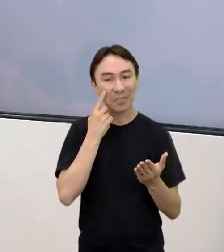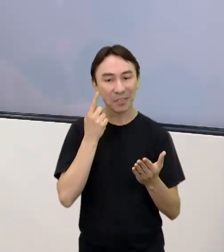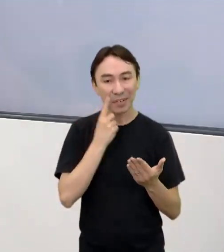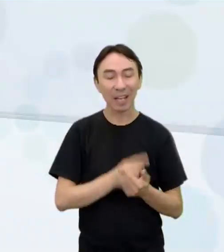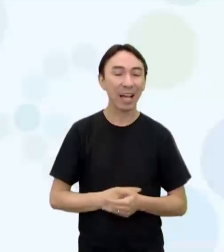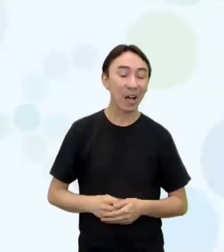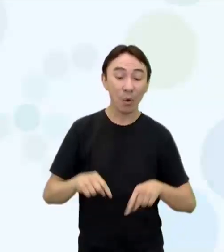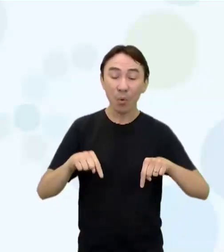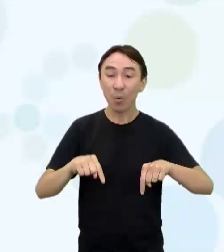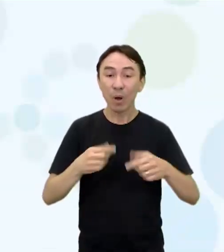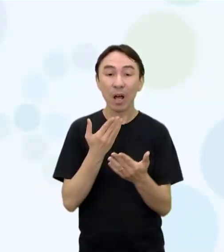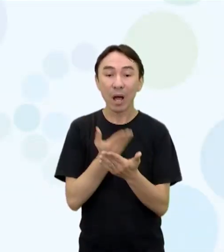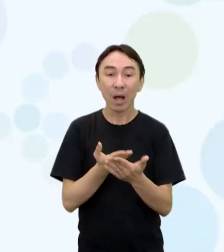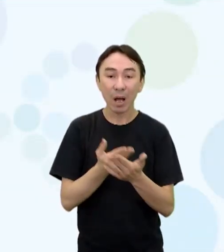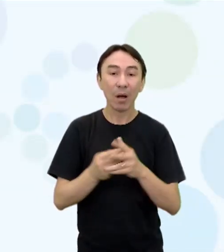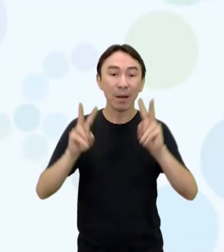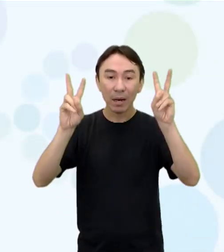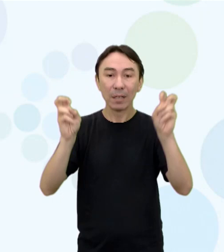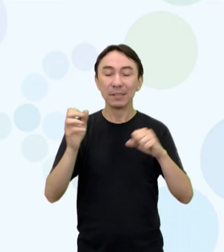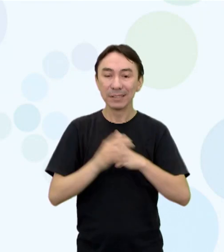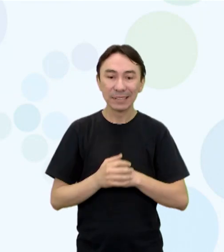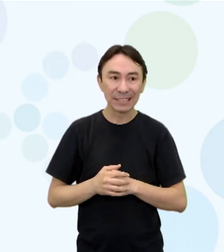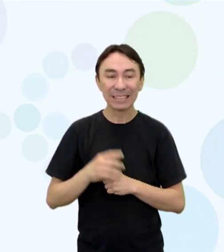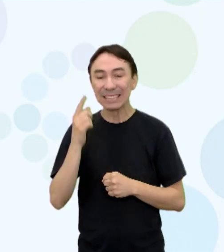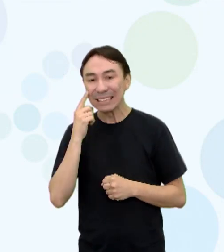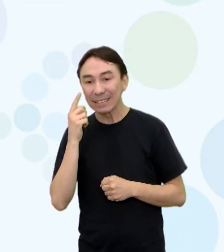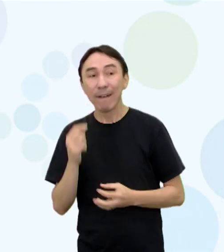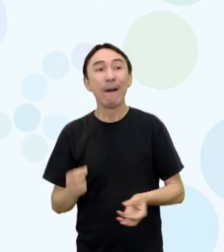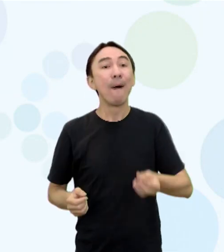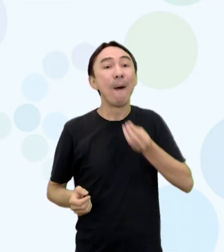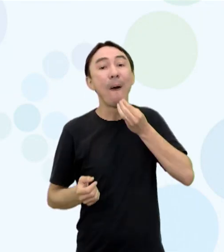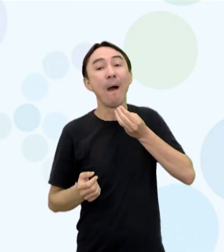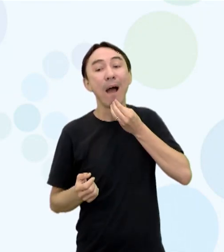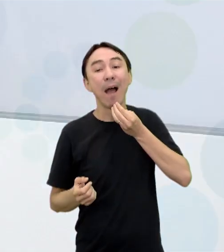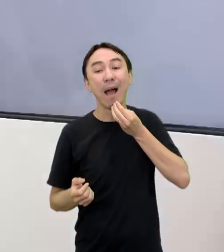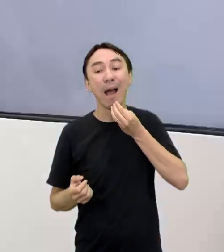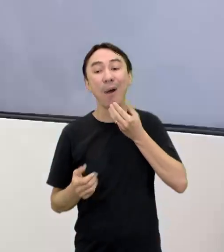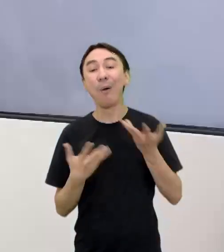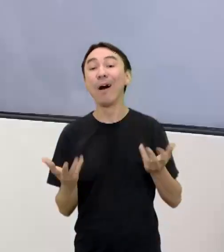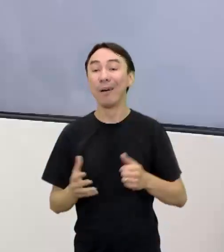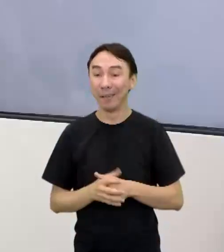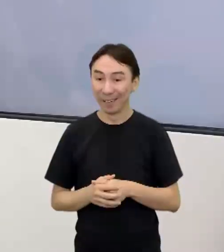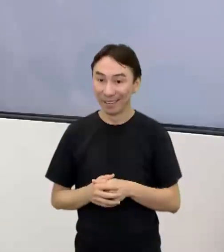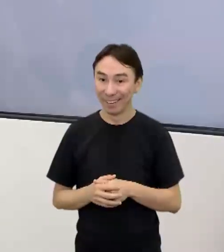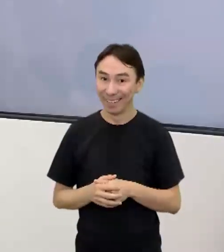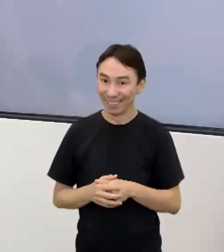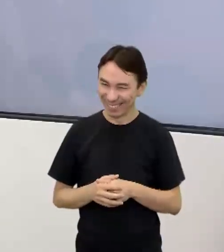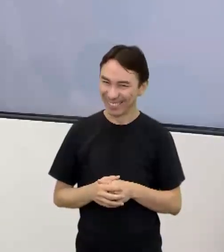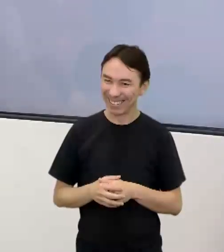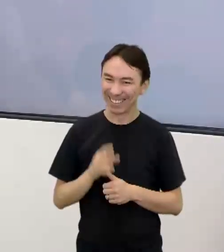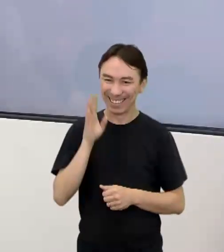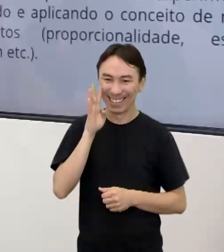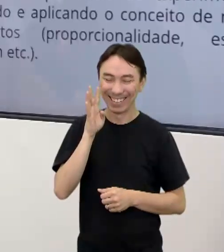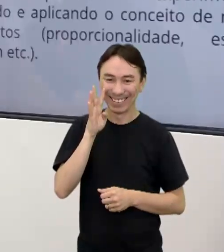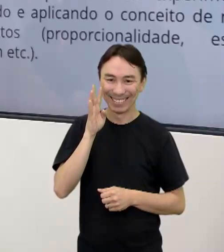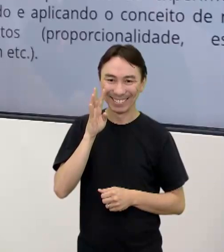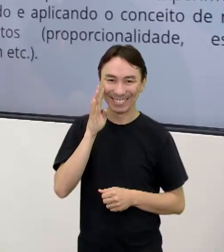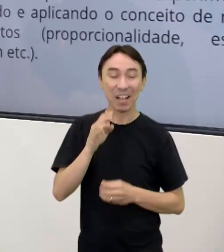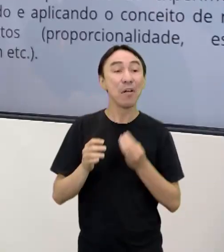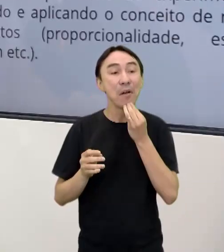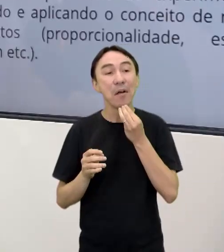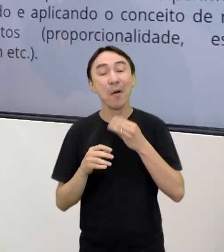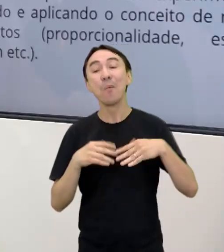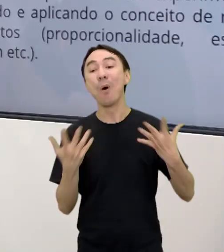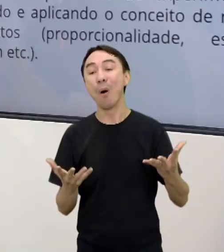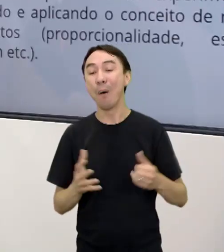ó. Qual é a chance? Qual é a chance? Olha só que coisa legal, hein? Boa. E para